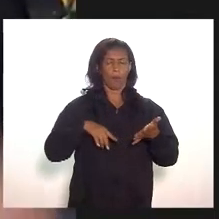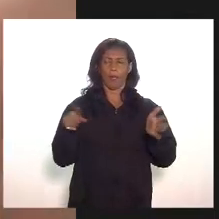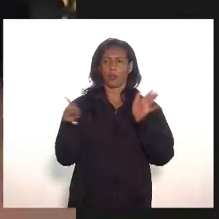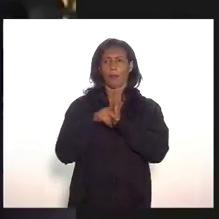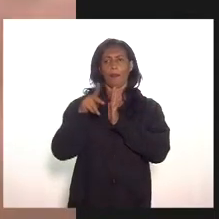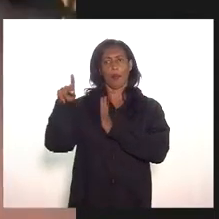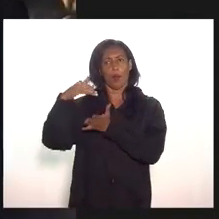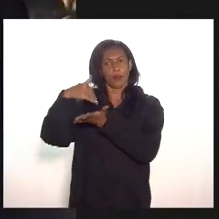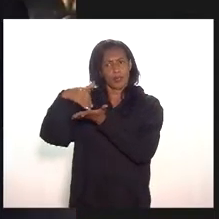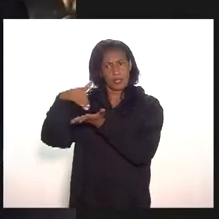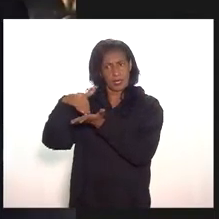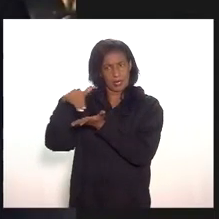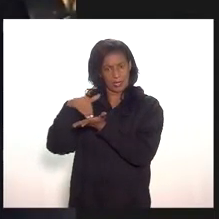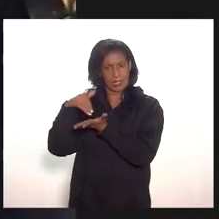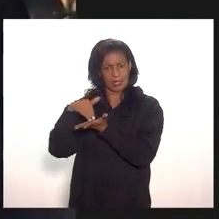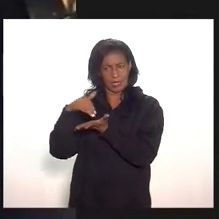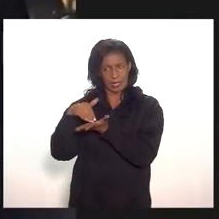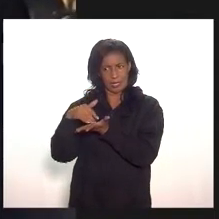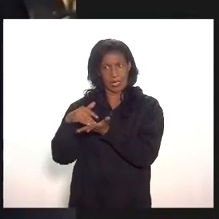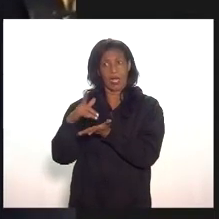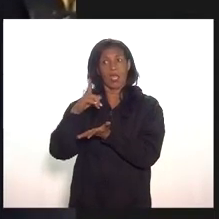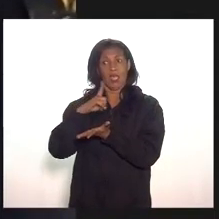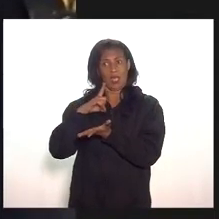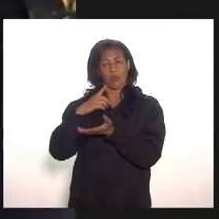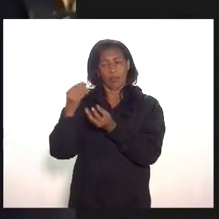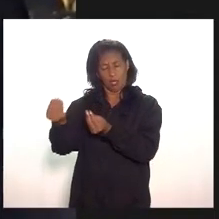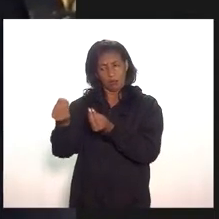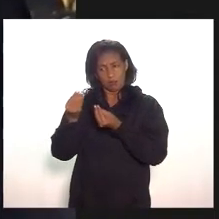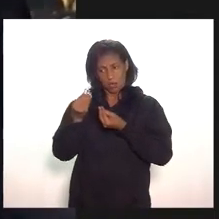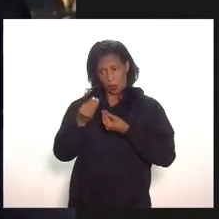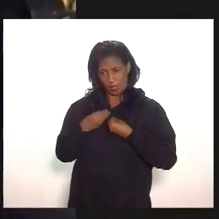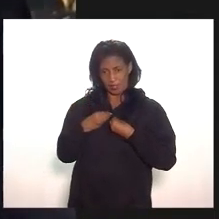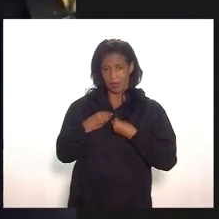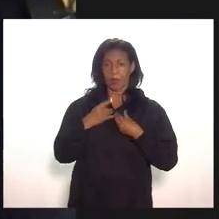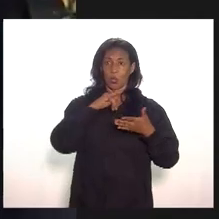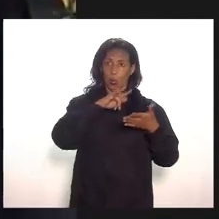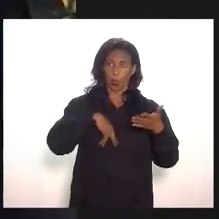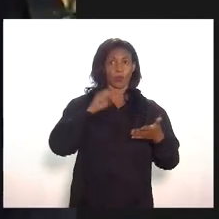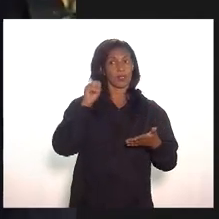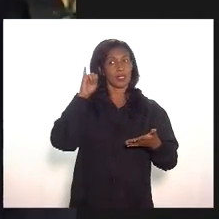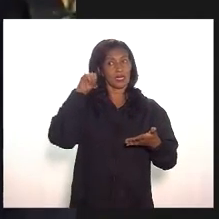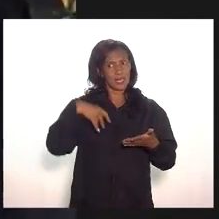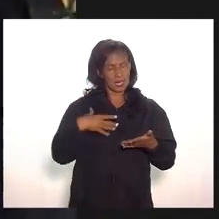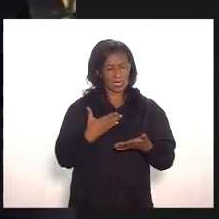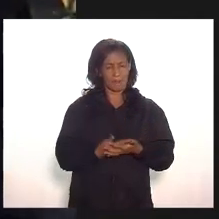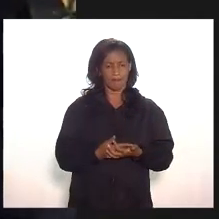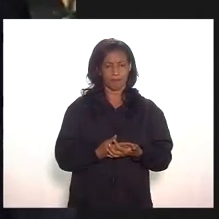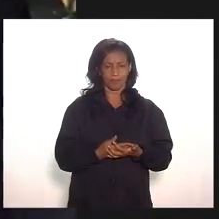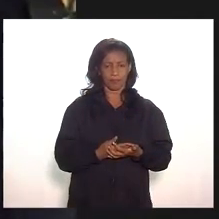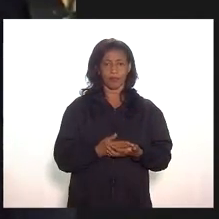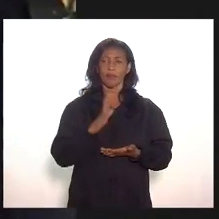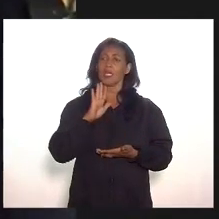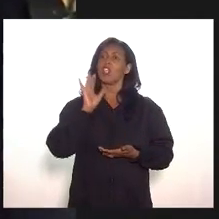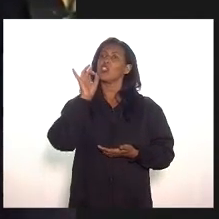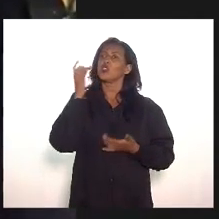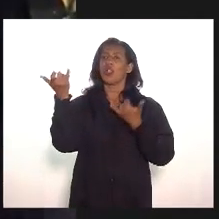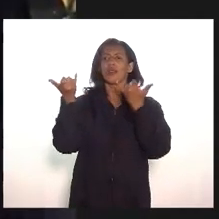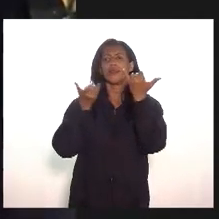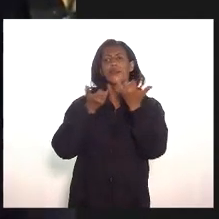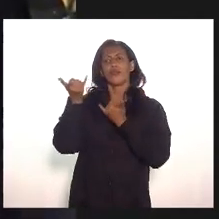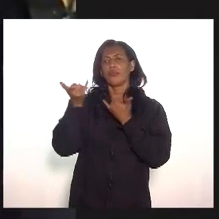sim, veio deles, tem eles aqui no documento que me foi enviado, mas o que eu recebi foi informalmente